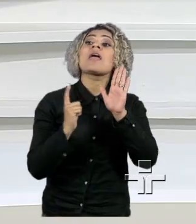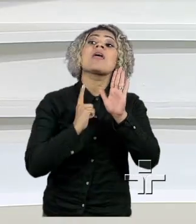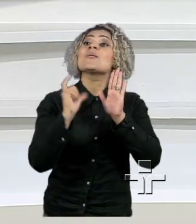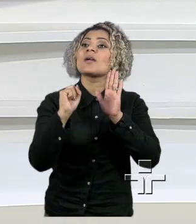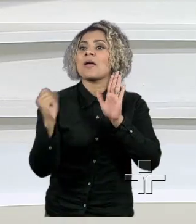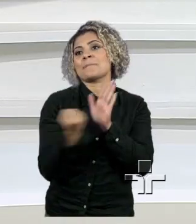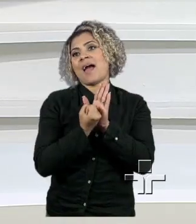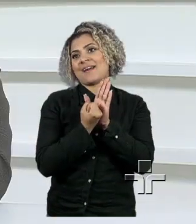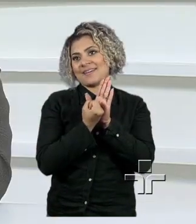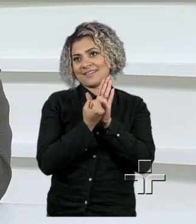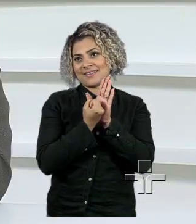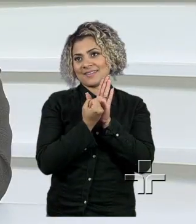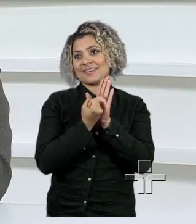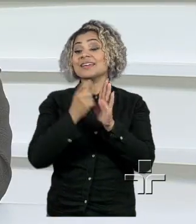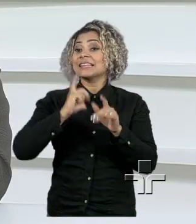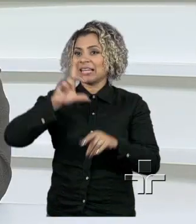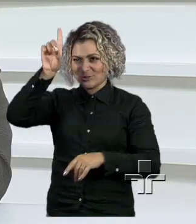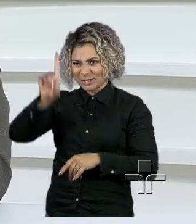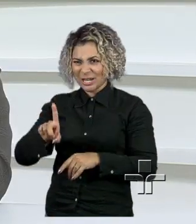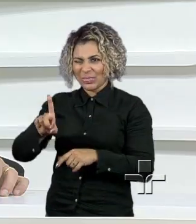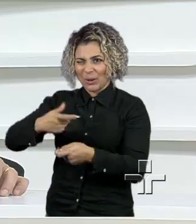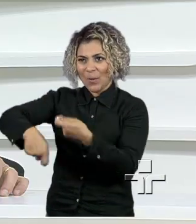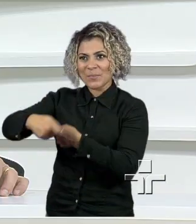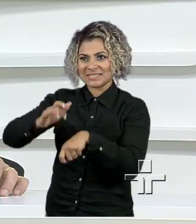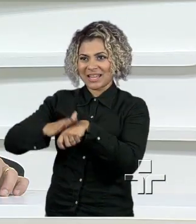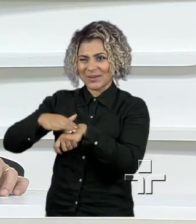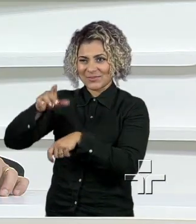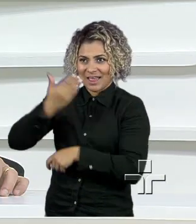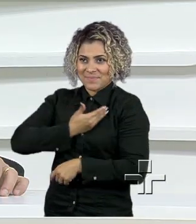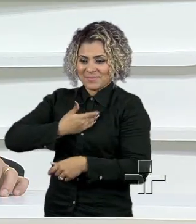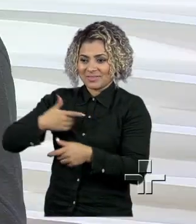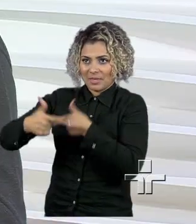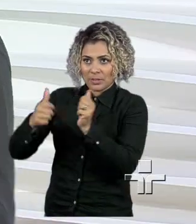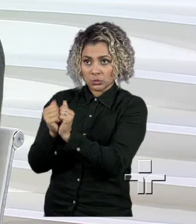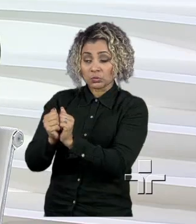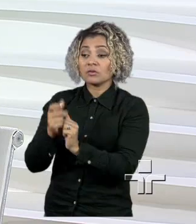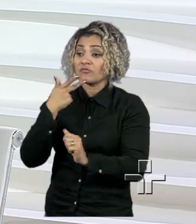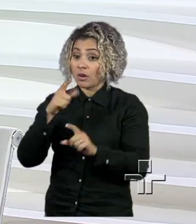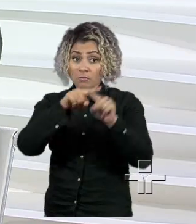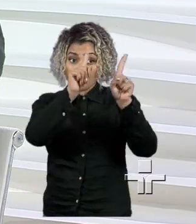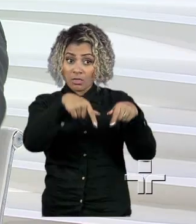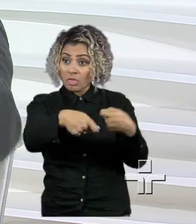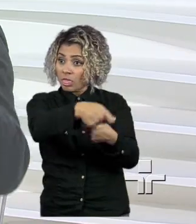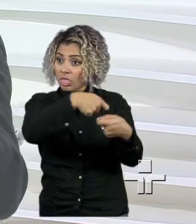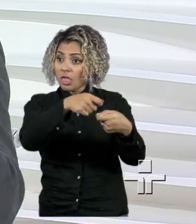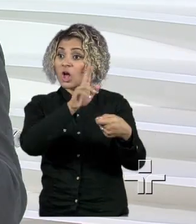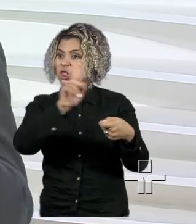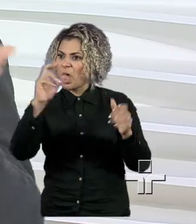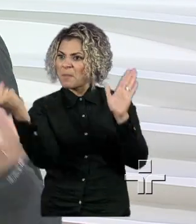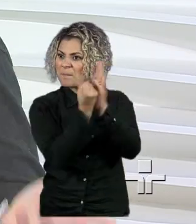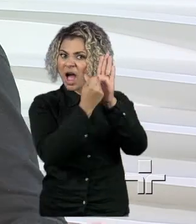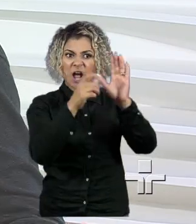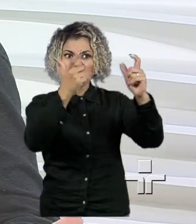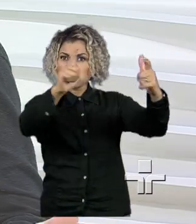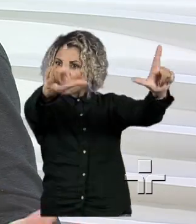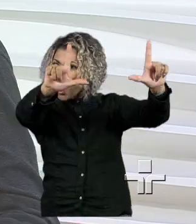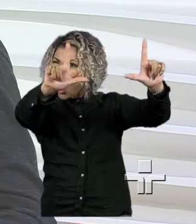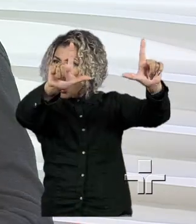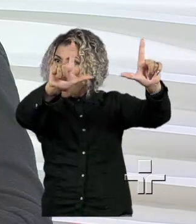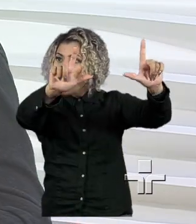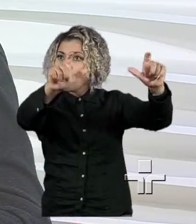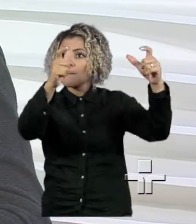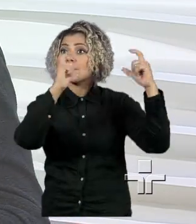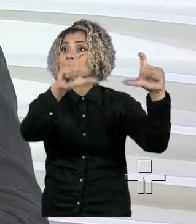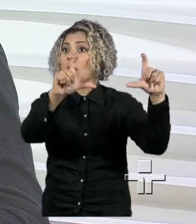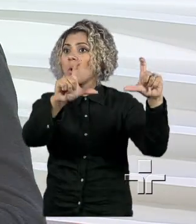lá o nosso querido diretor comercial que fala assim, você vai abrir a sua loja, colocar Zé das Couves chocolate, é uma coisa. Quando